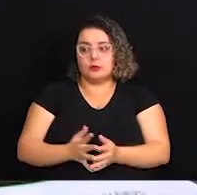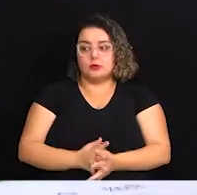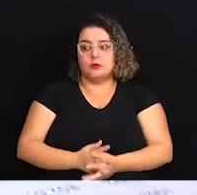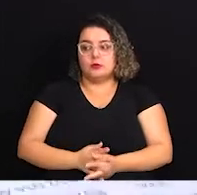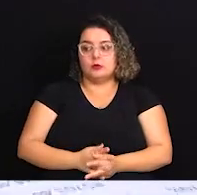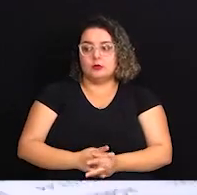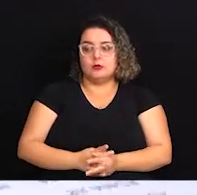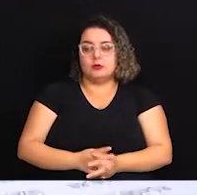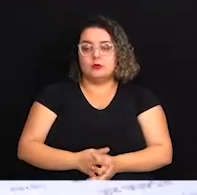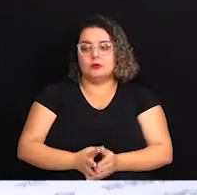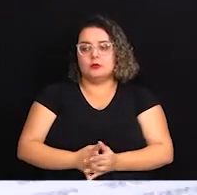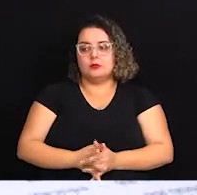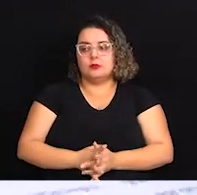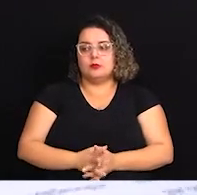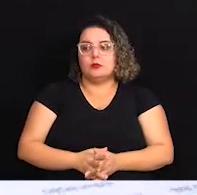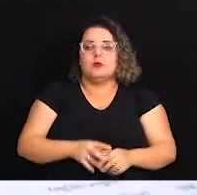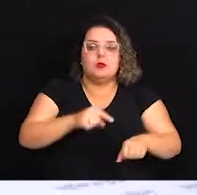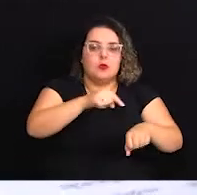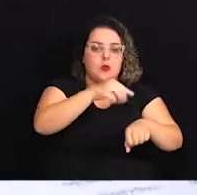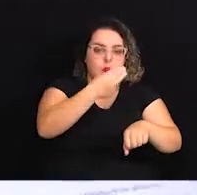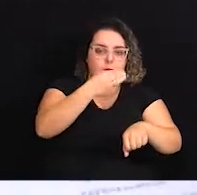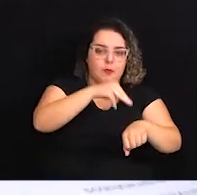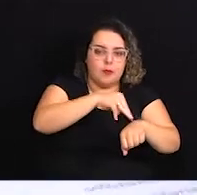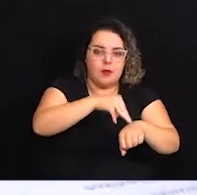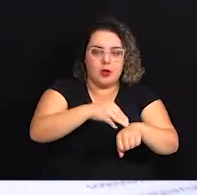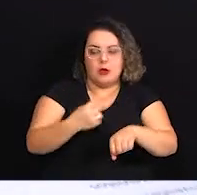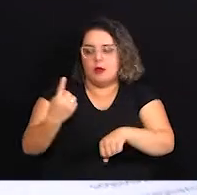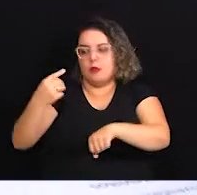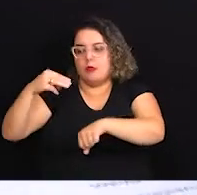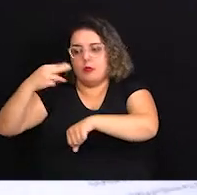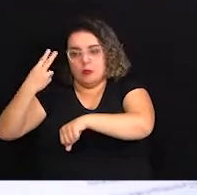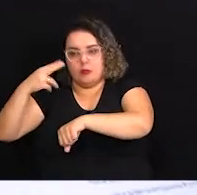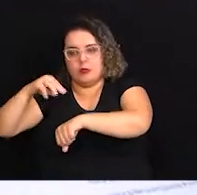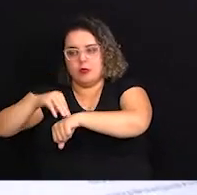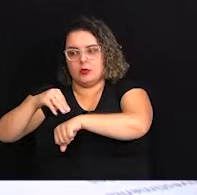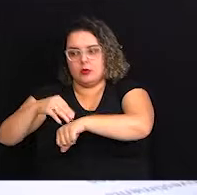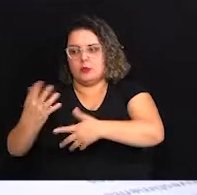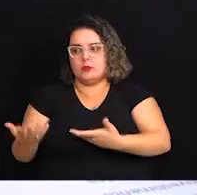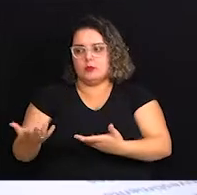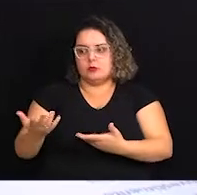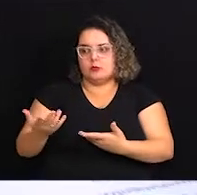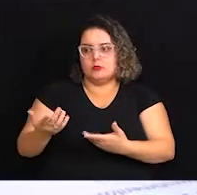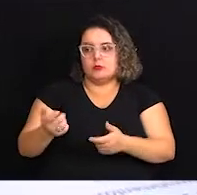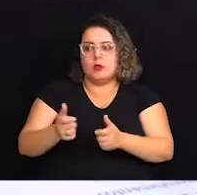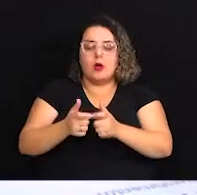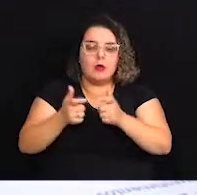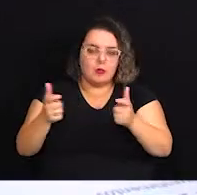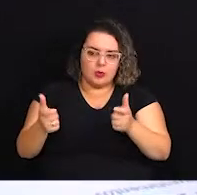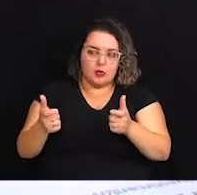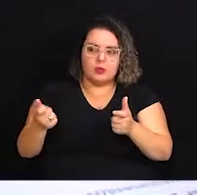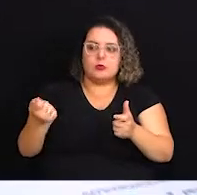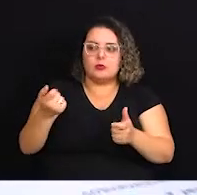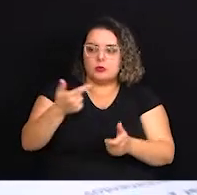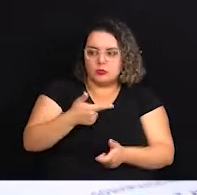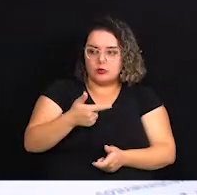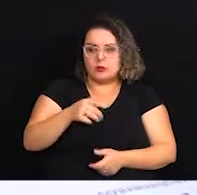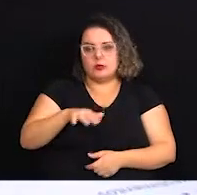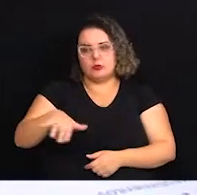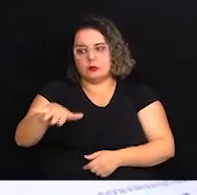um familiar 1 e 2 com um valor um pouco